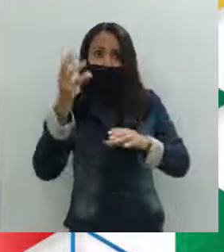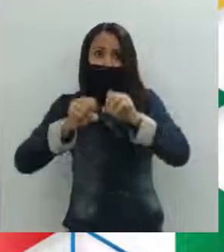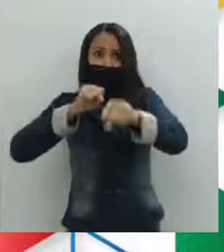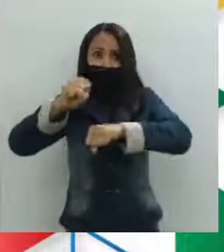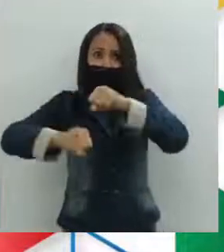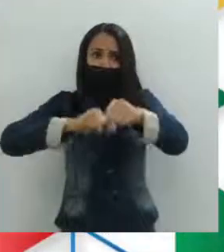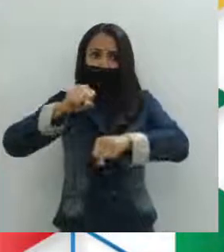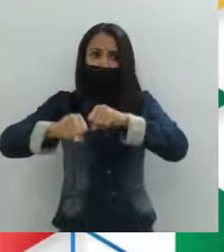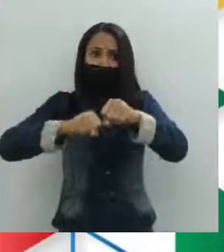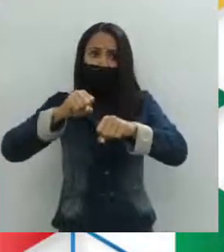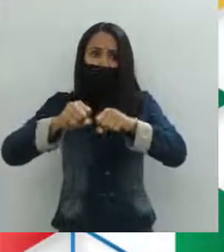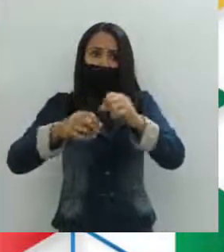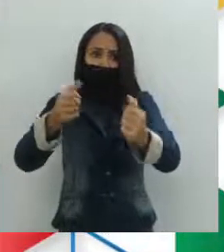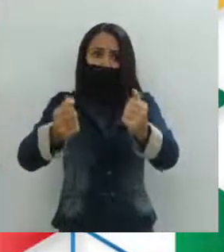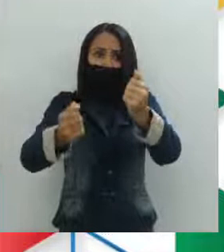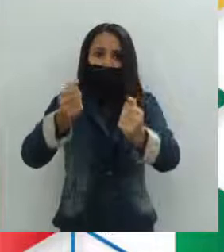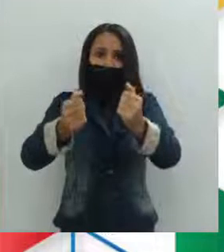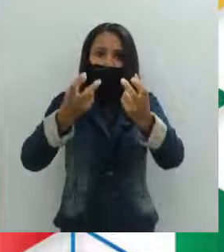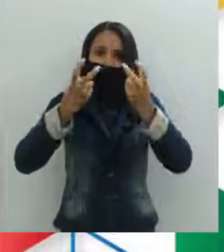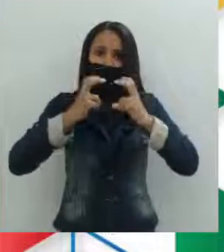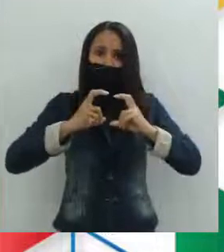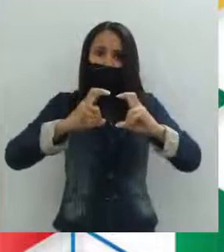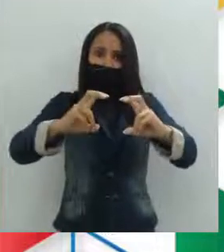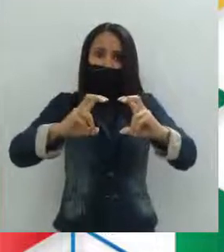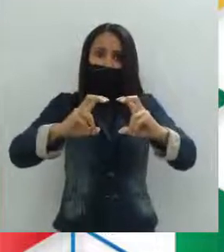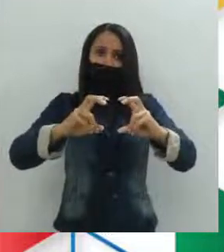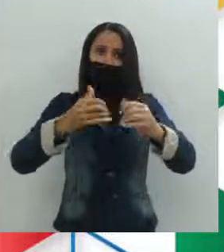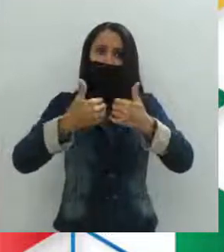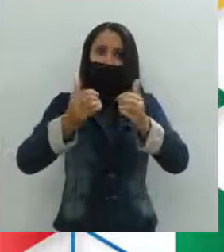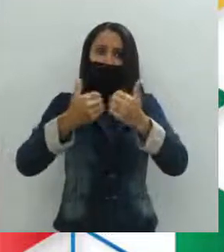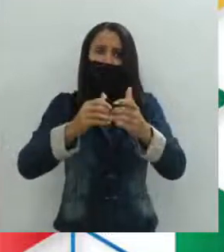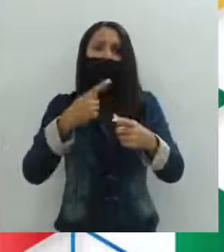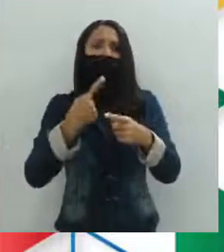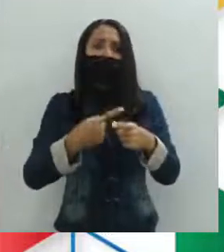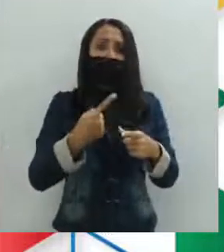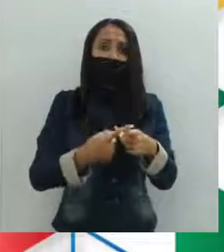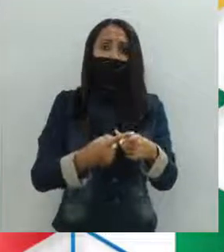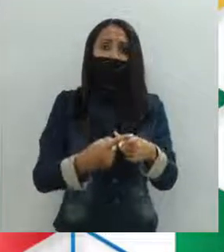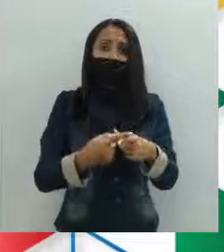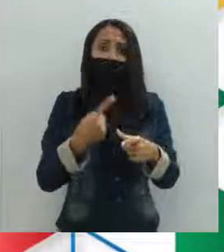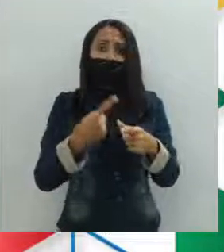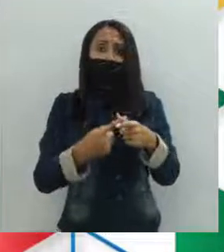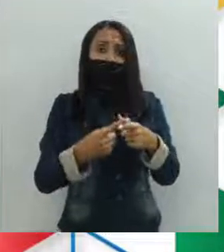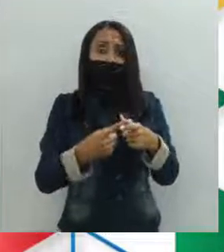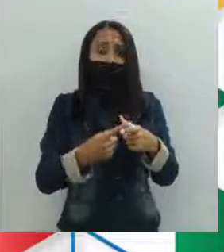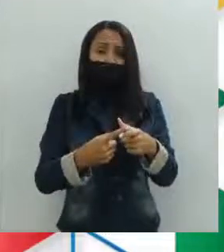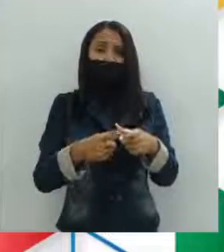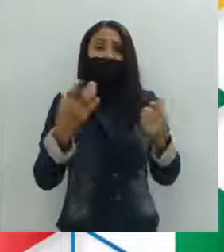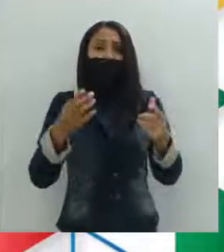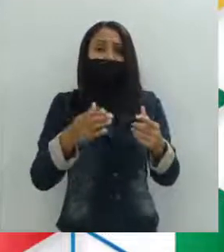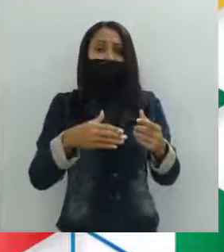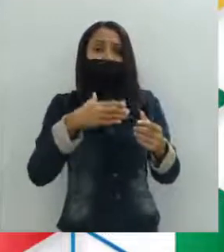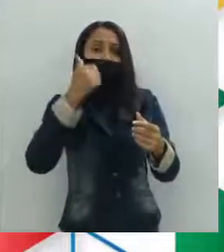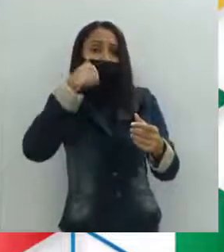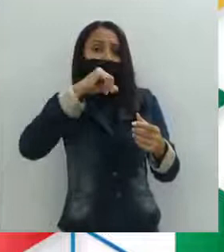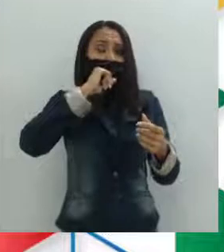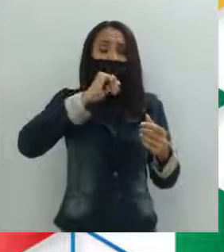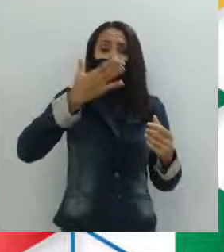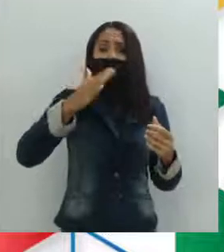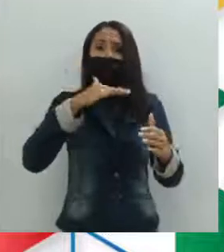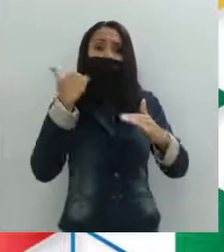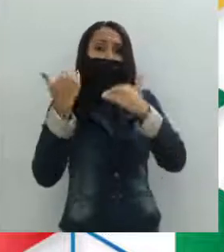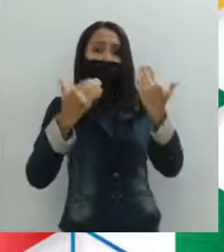automóvel, trem e ônibus. Por quê? Ele perdeu a mãe, o irmão, o